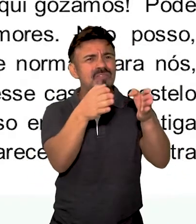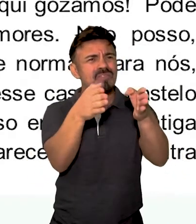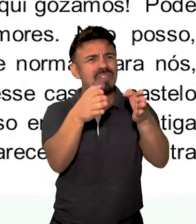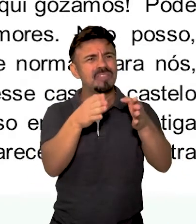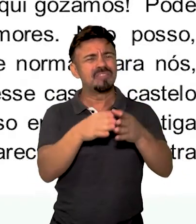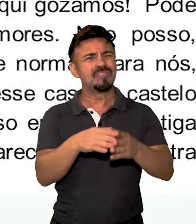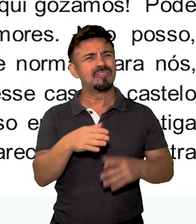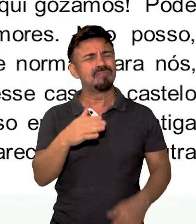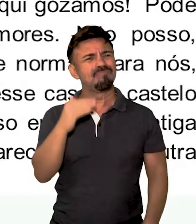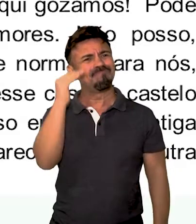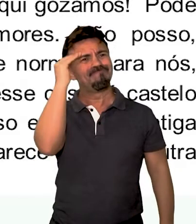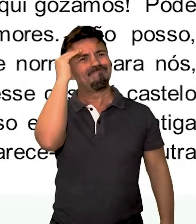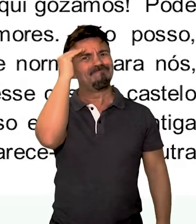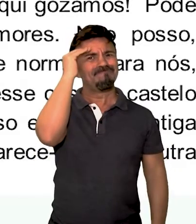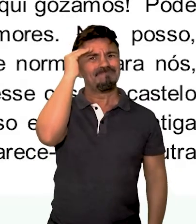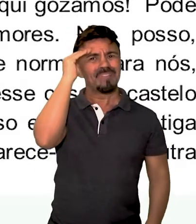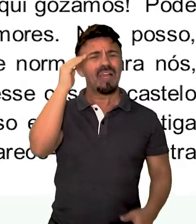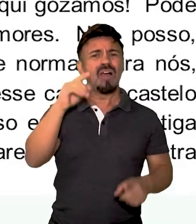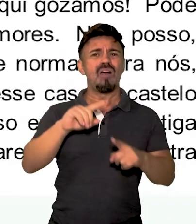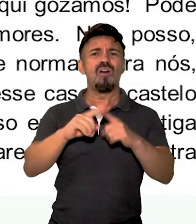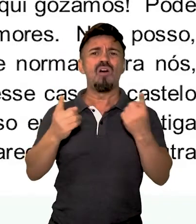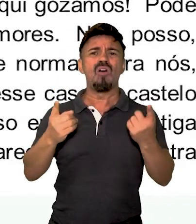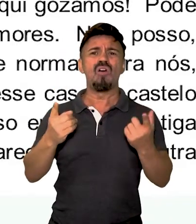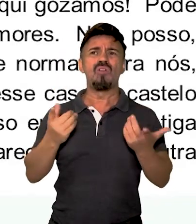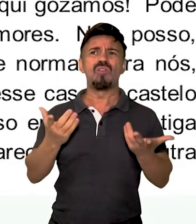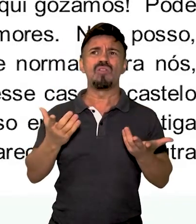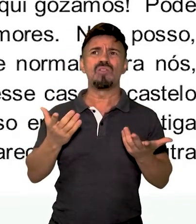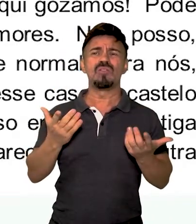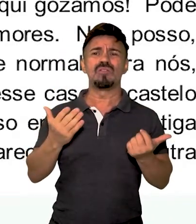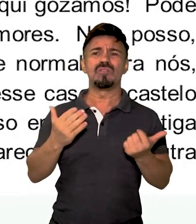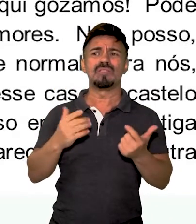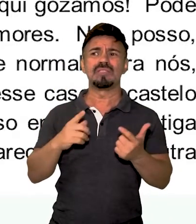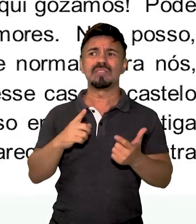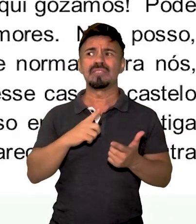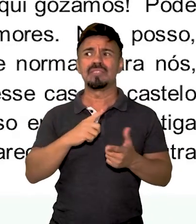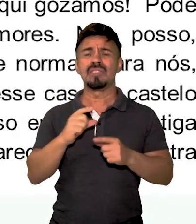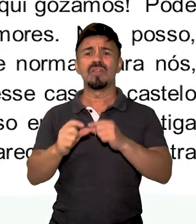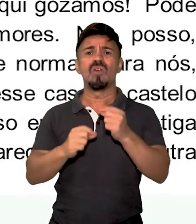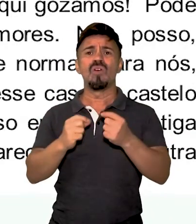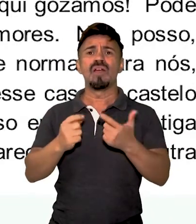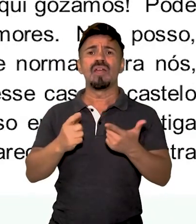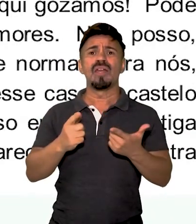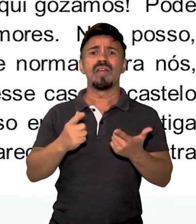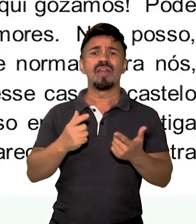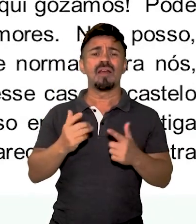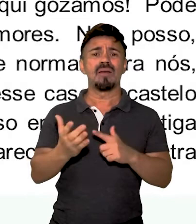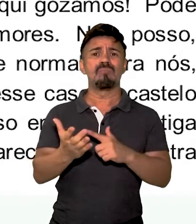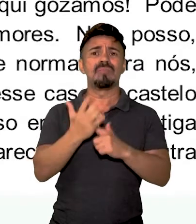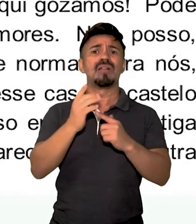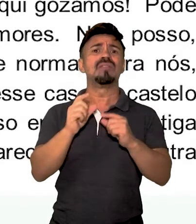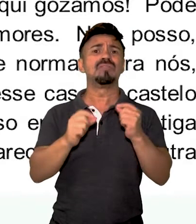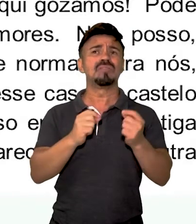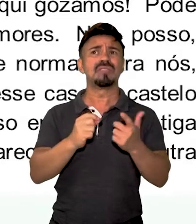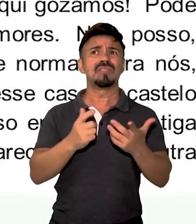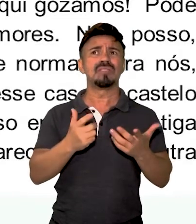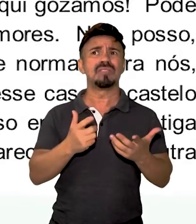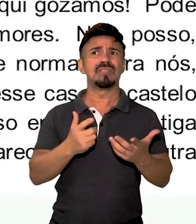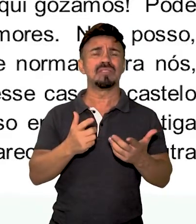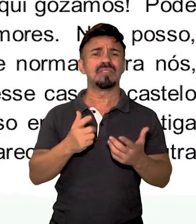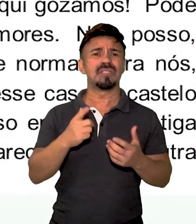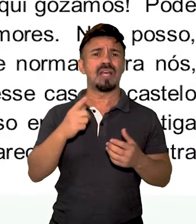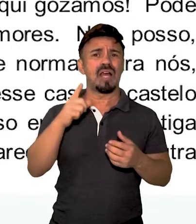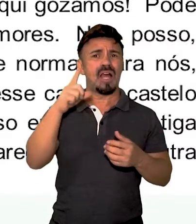vaguear. Ou o anexo secreto se incendeia, ou eles aparecem e nos levam embora à